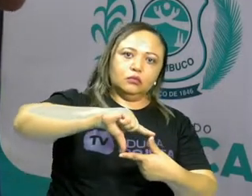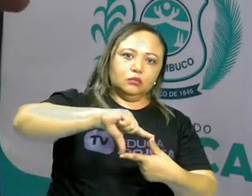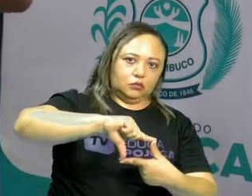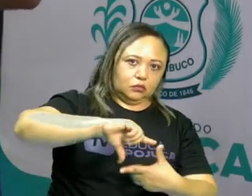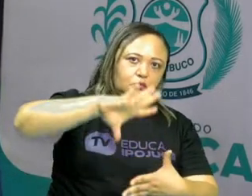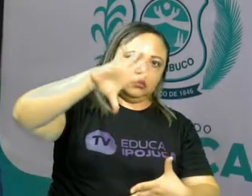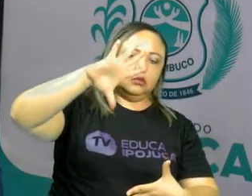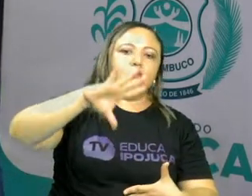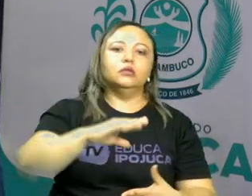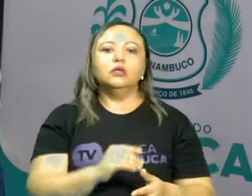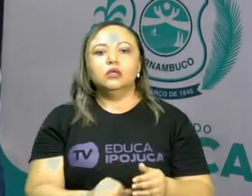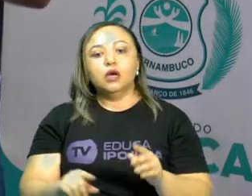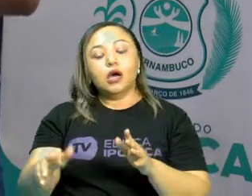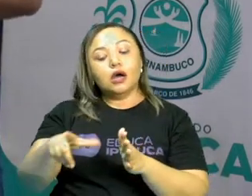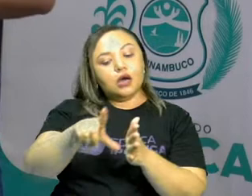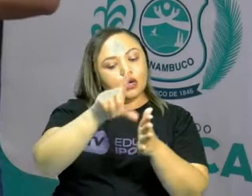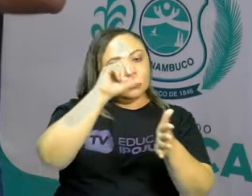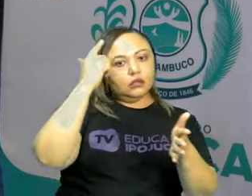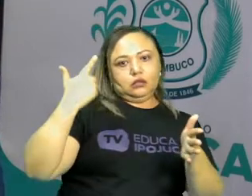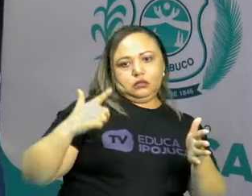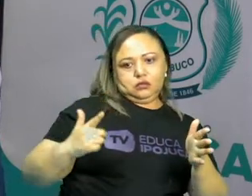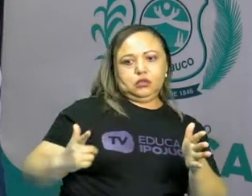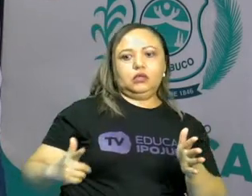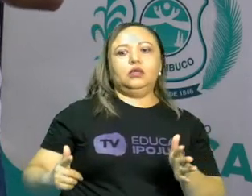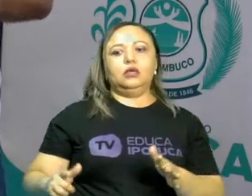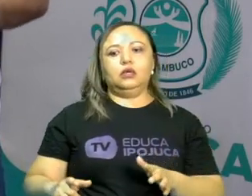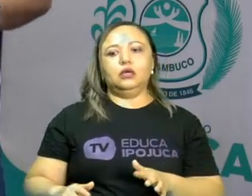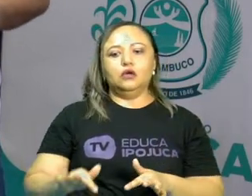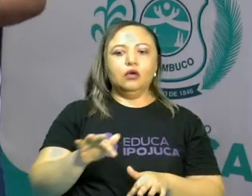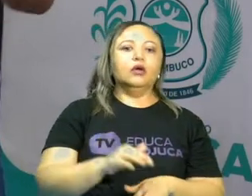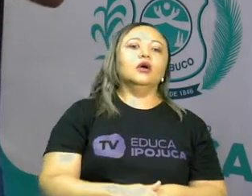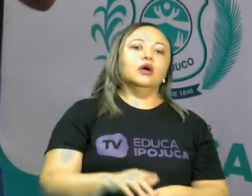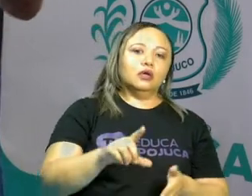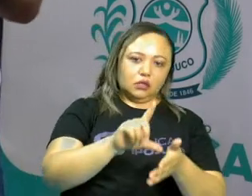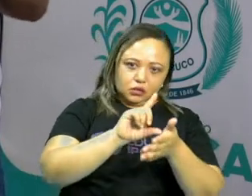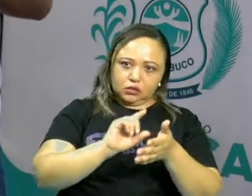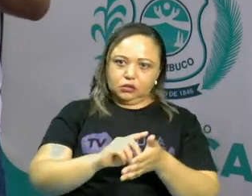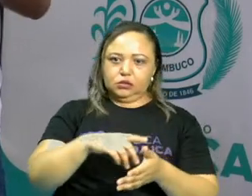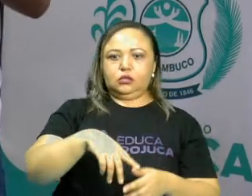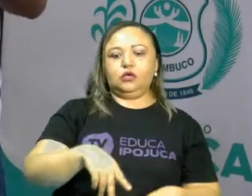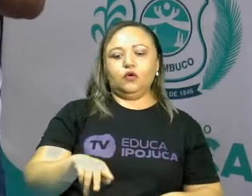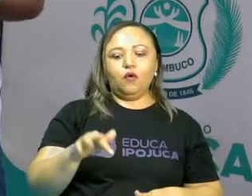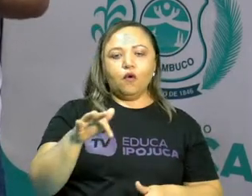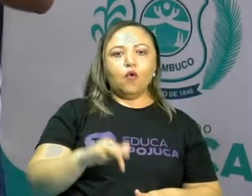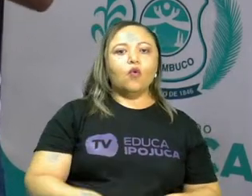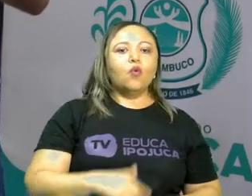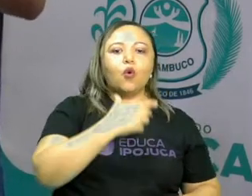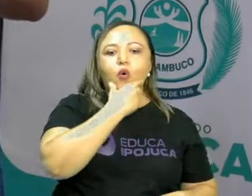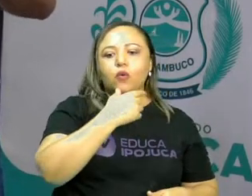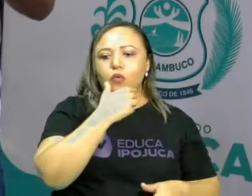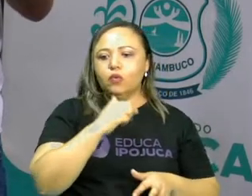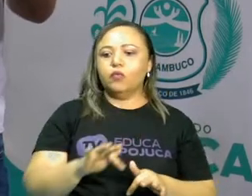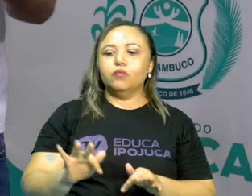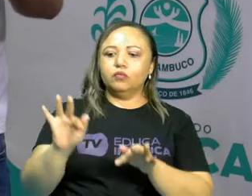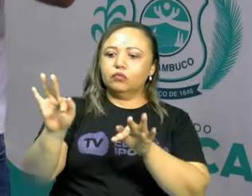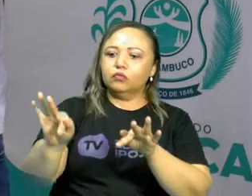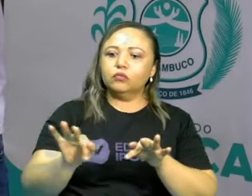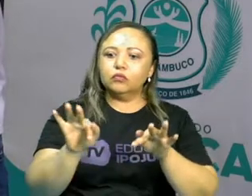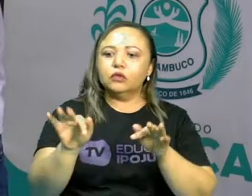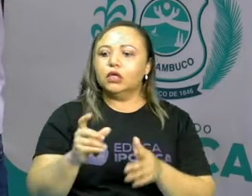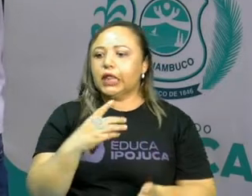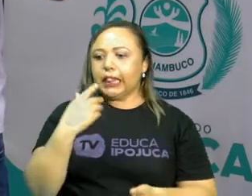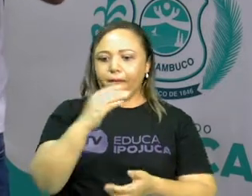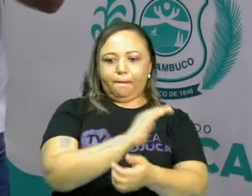centralizados você tem seus e cada ferrou com o seu governo agora da idade moderna não vai ter a